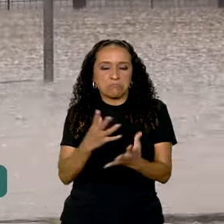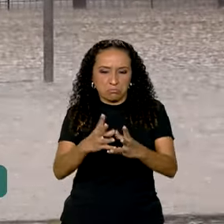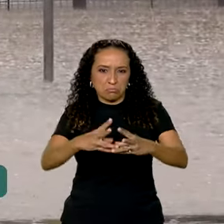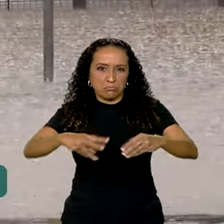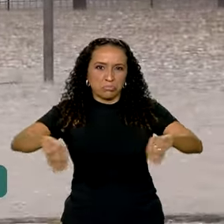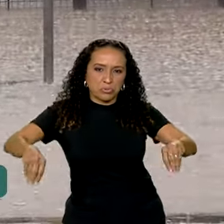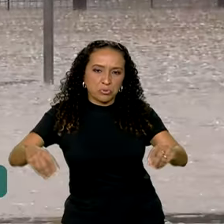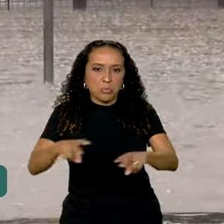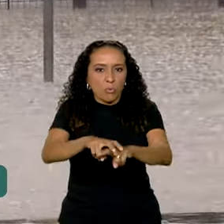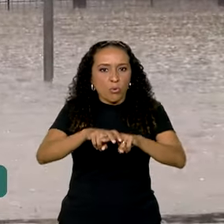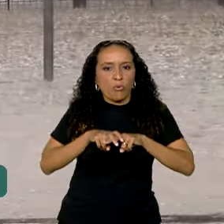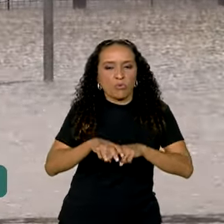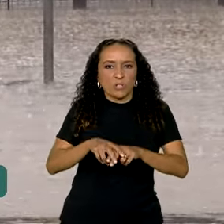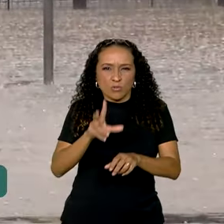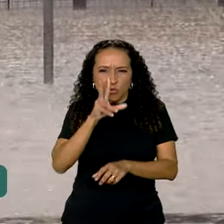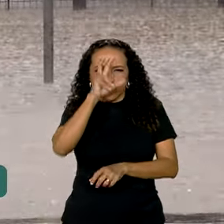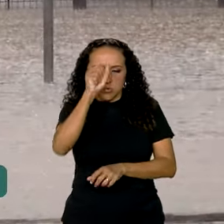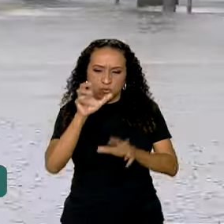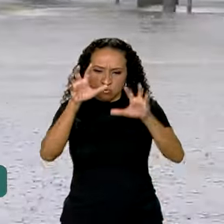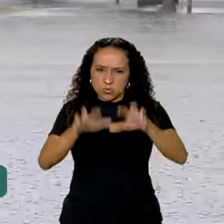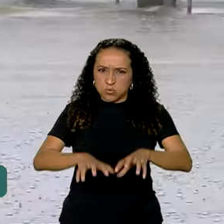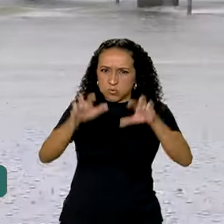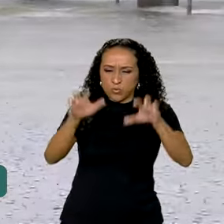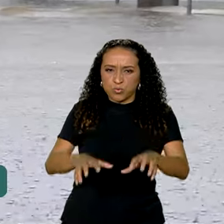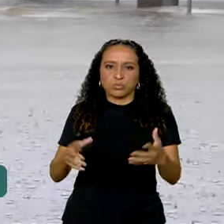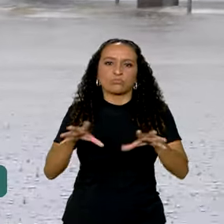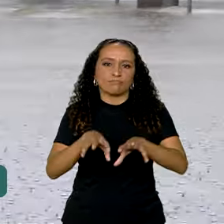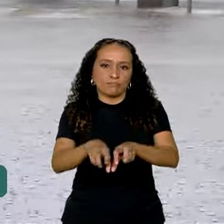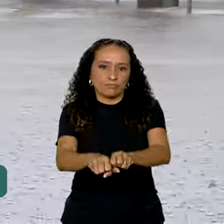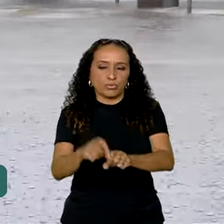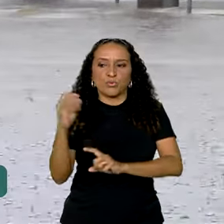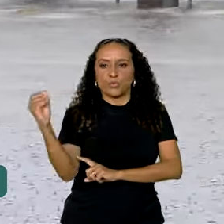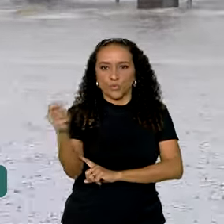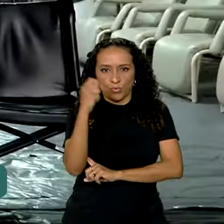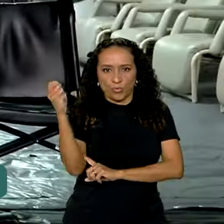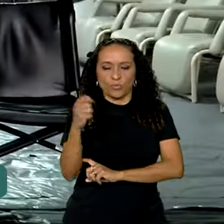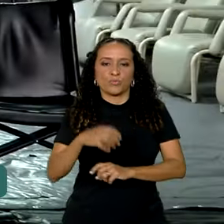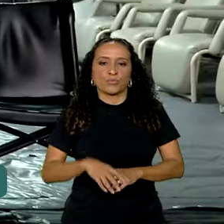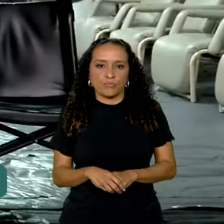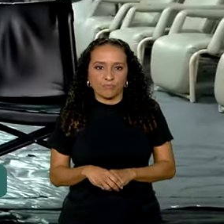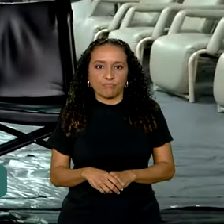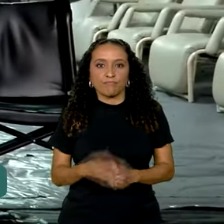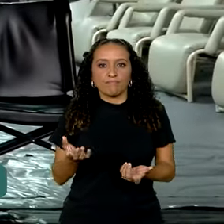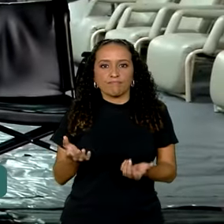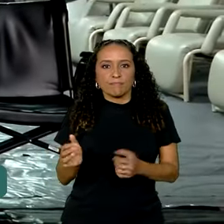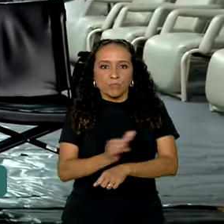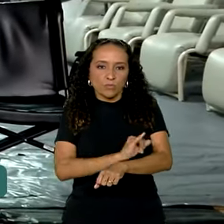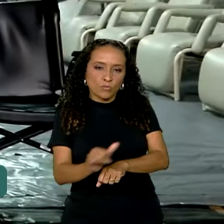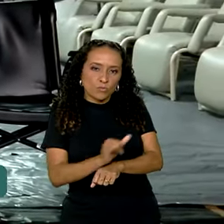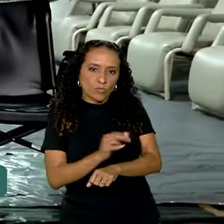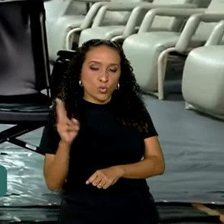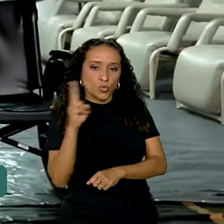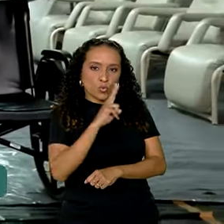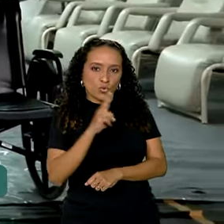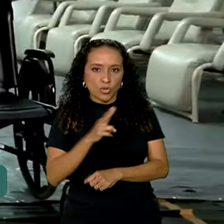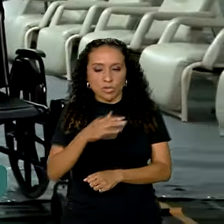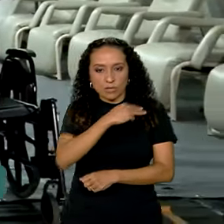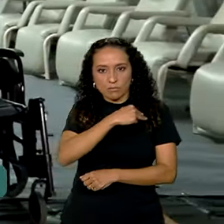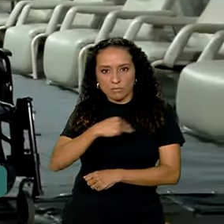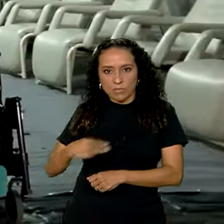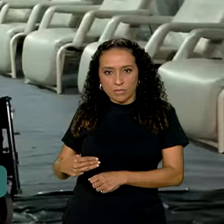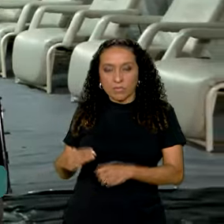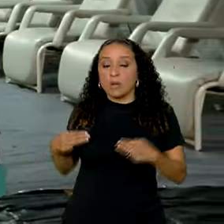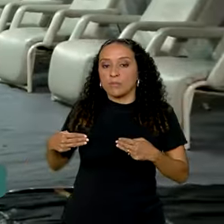danos causados pelas fortes chuvas que atingiram o Rio Grande do Sul. Como medida emergencial, o Ministério